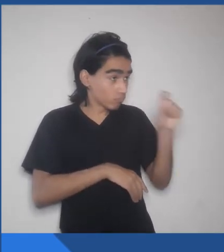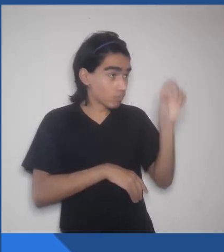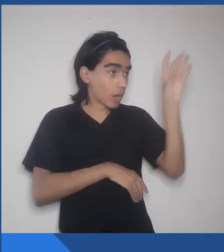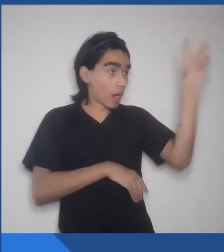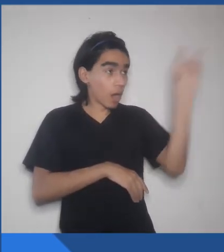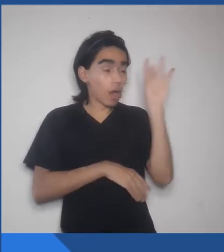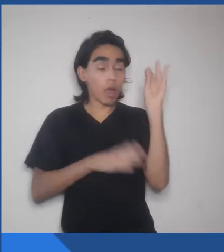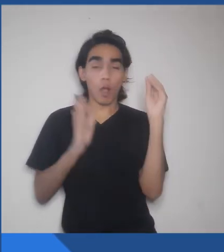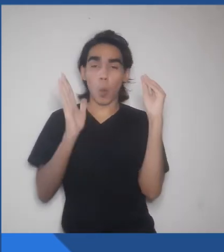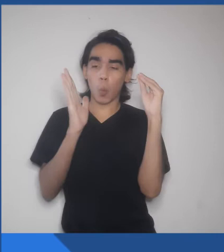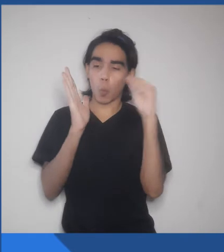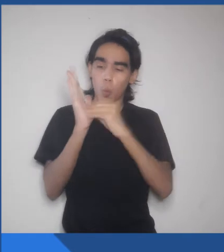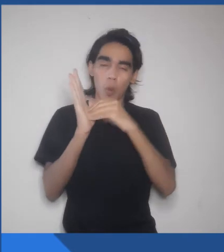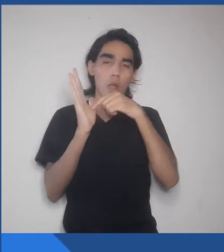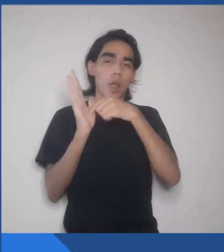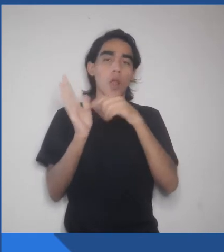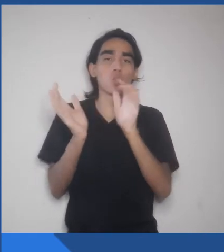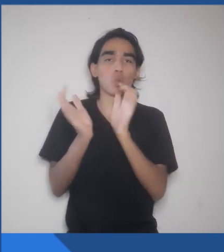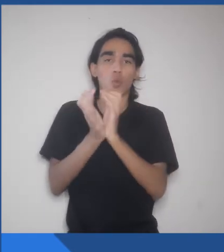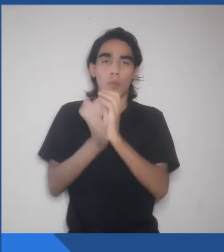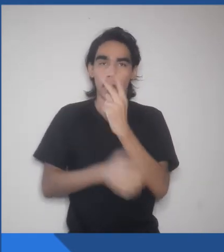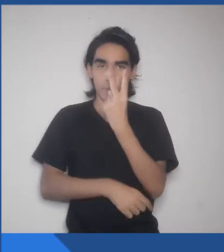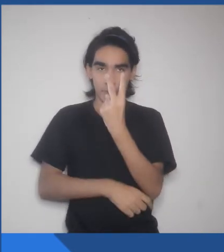parte da turma 2.